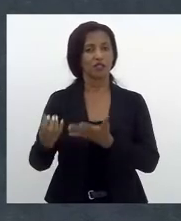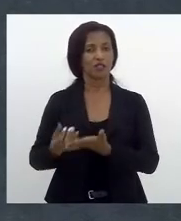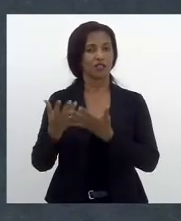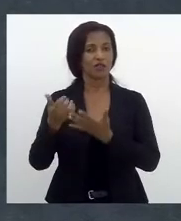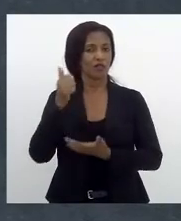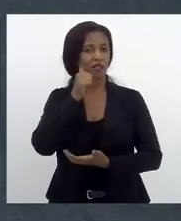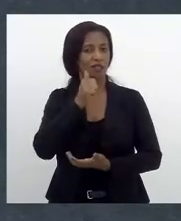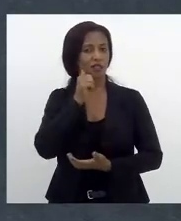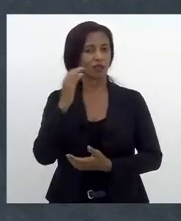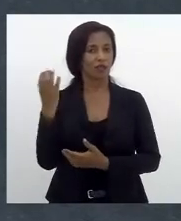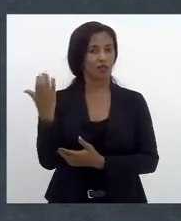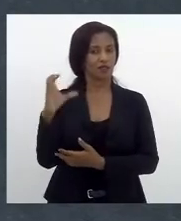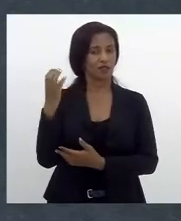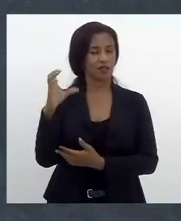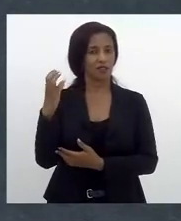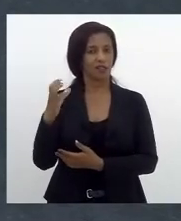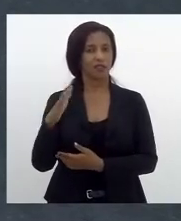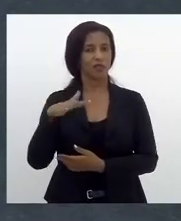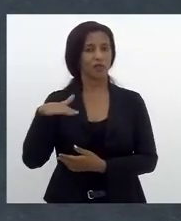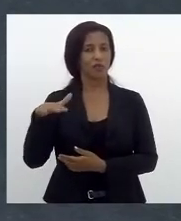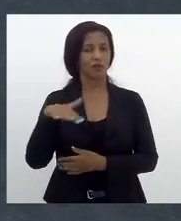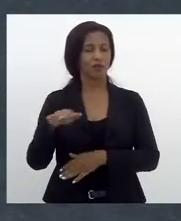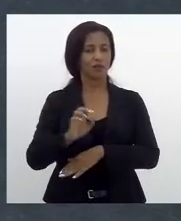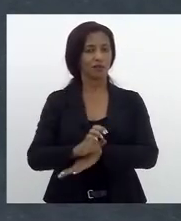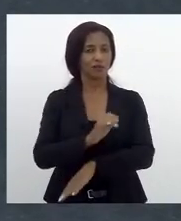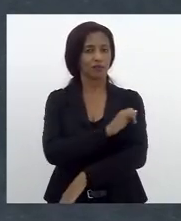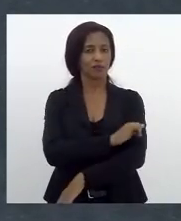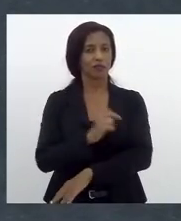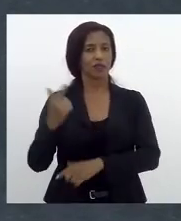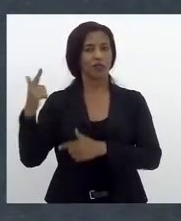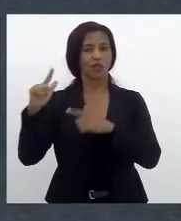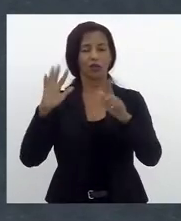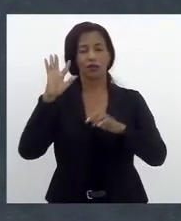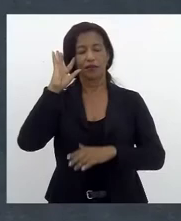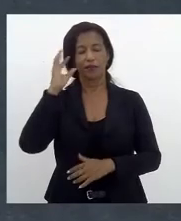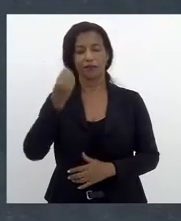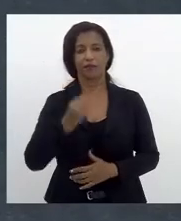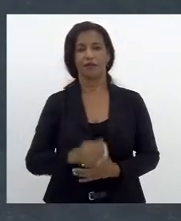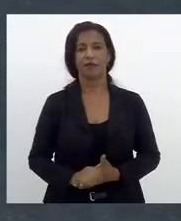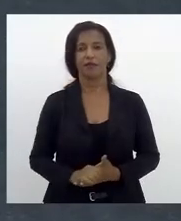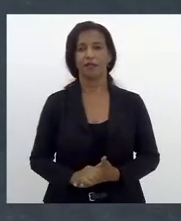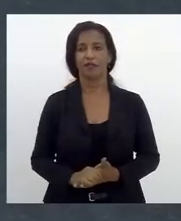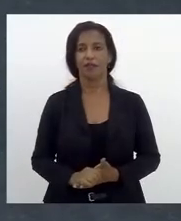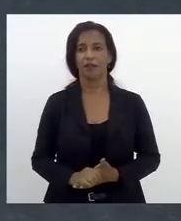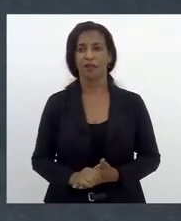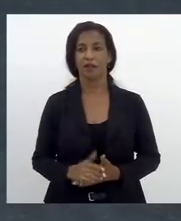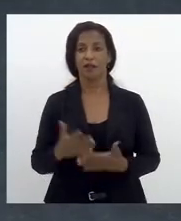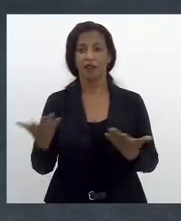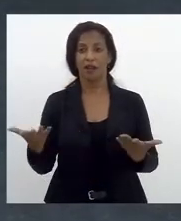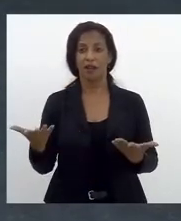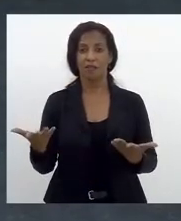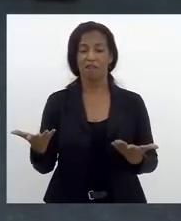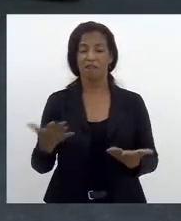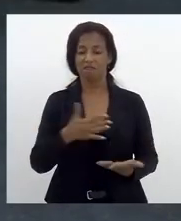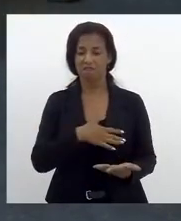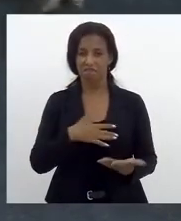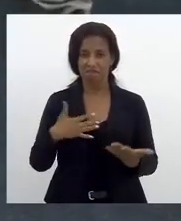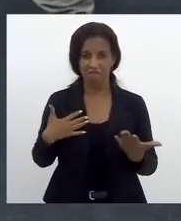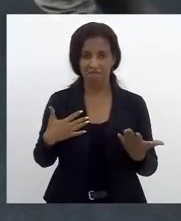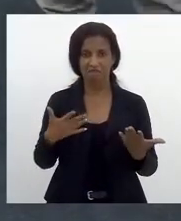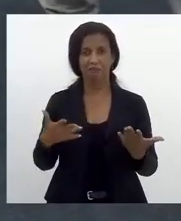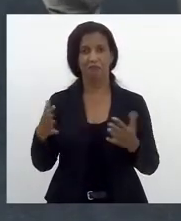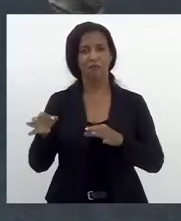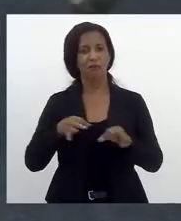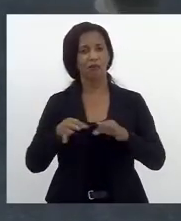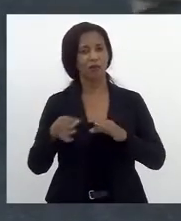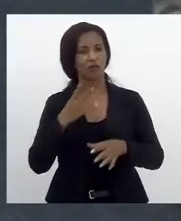das Mulheres na Ciência, no âmbito do Estado do Rio de Janeiro e das outras providências, cabe elogiar o mérito do projeto, um projeto